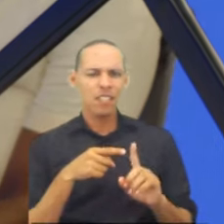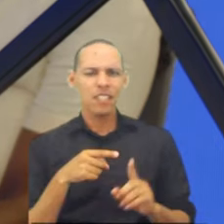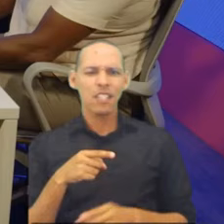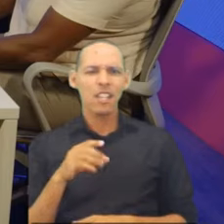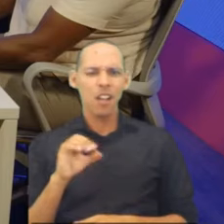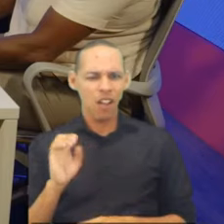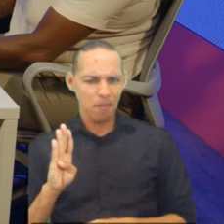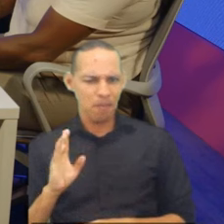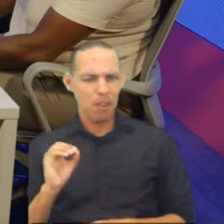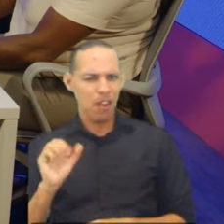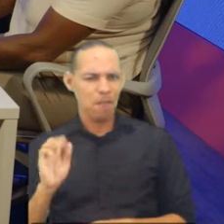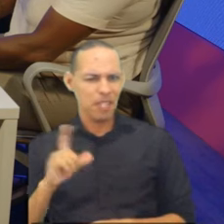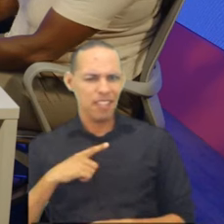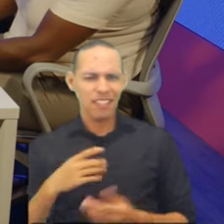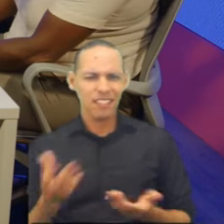tem